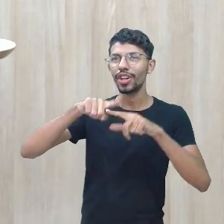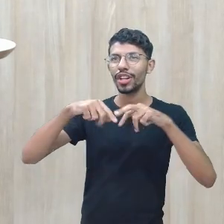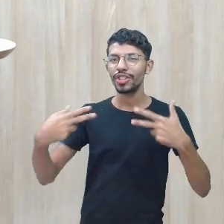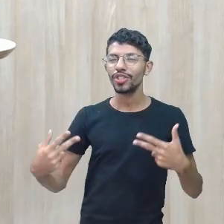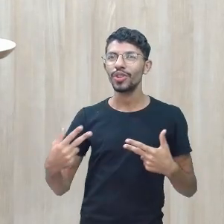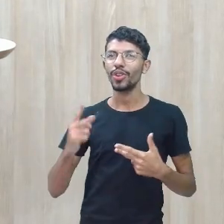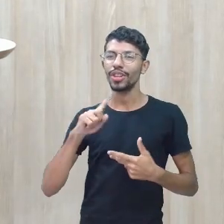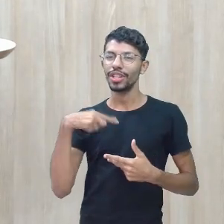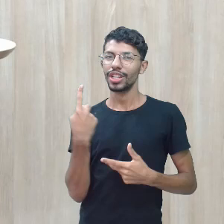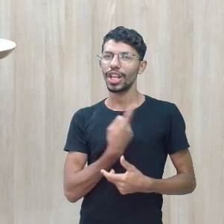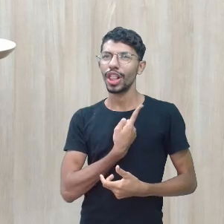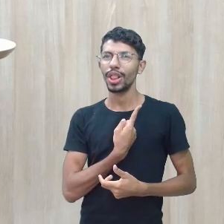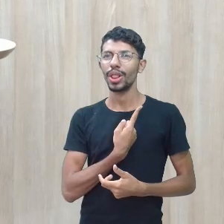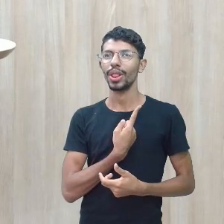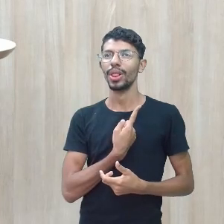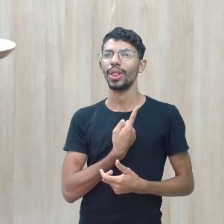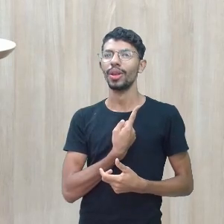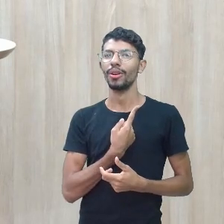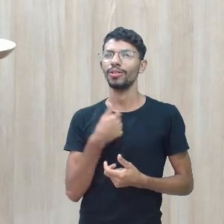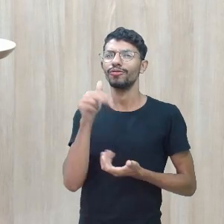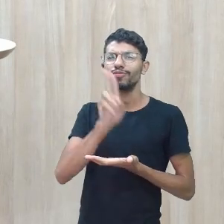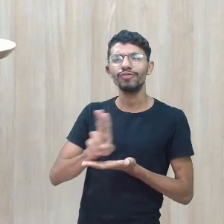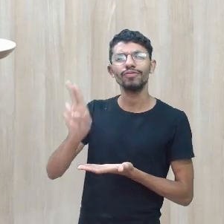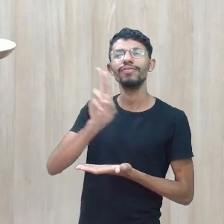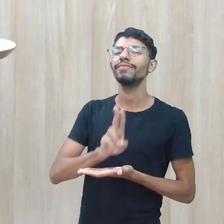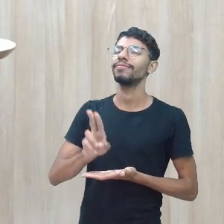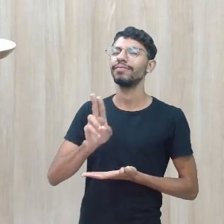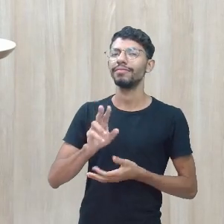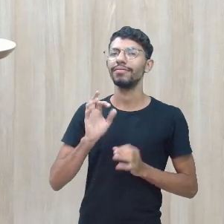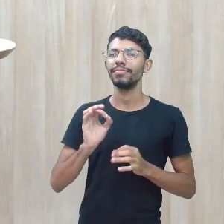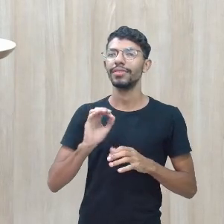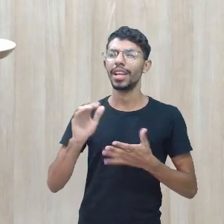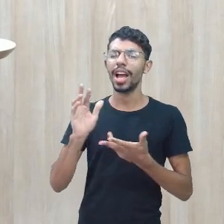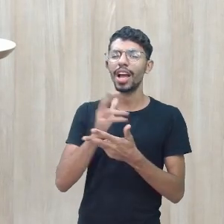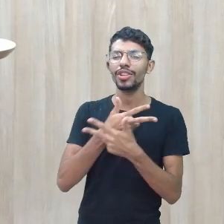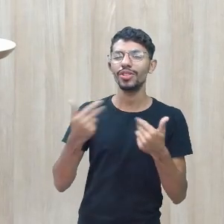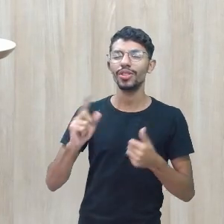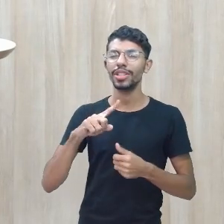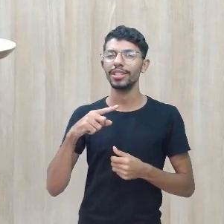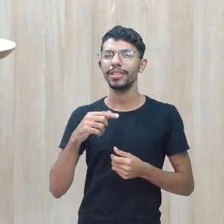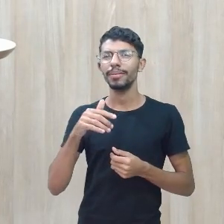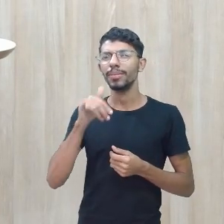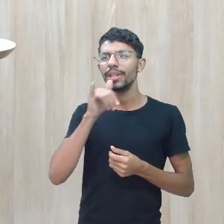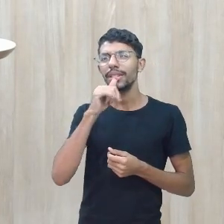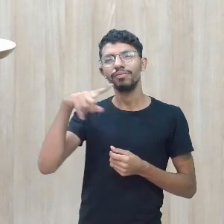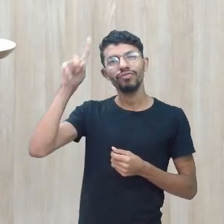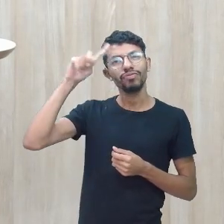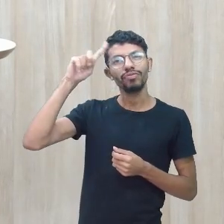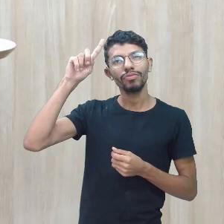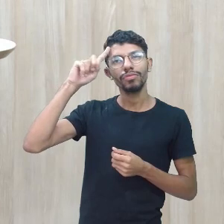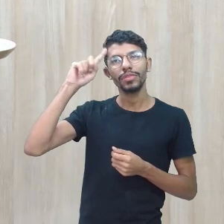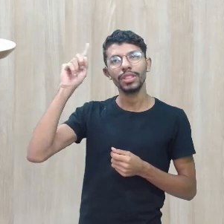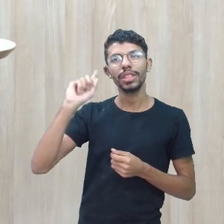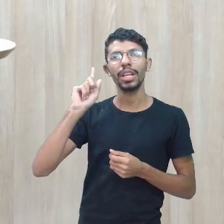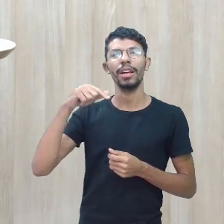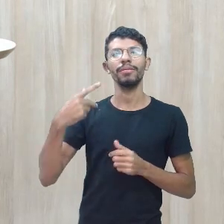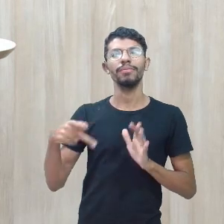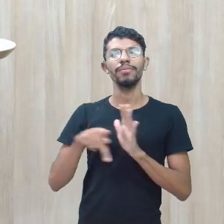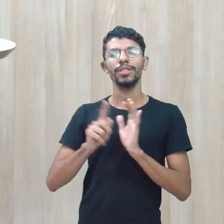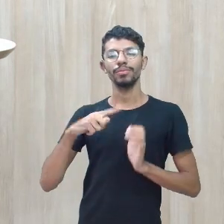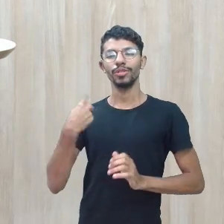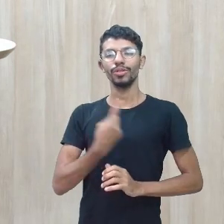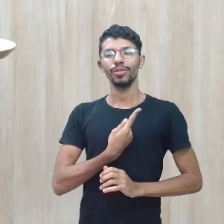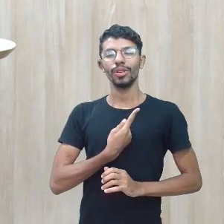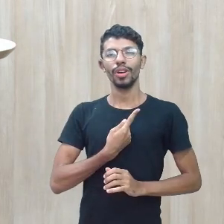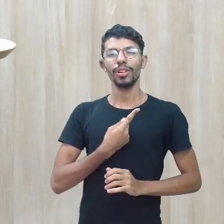que nós, vamos dizer assim, consumimos, das coisas que no dia a dia, né, faz parte das nossas